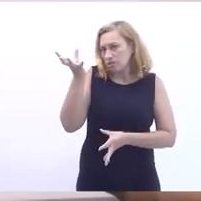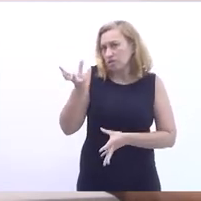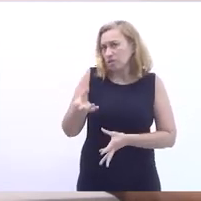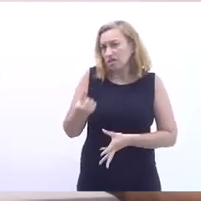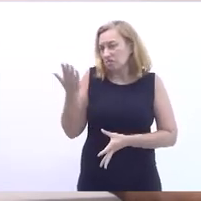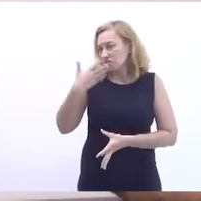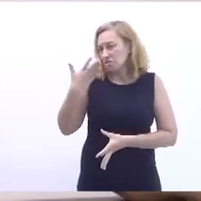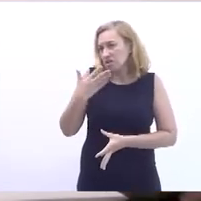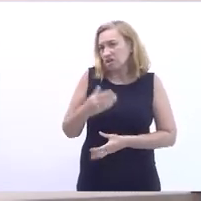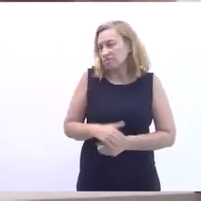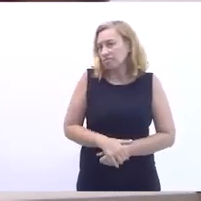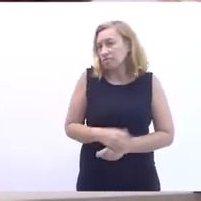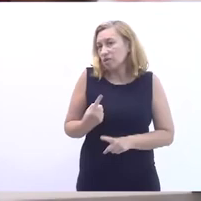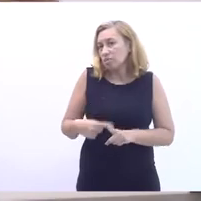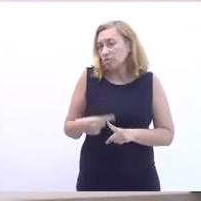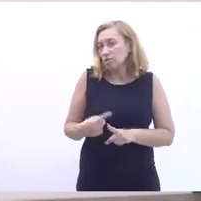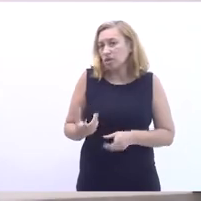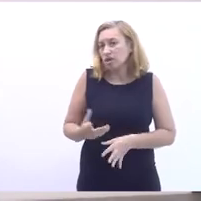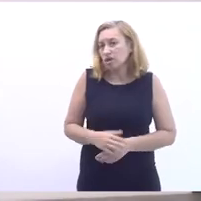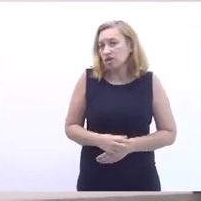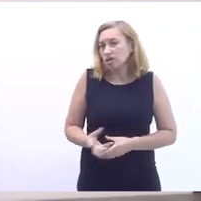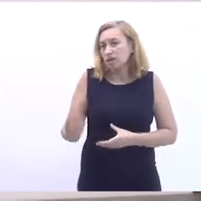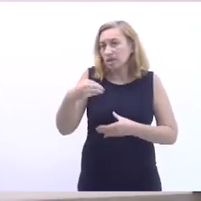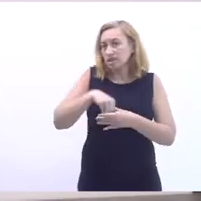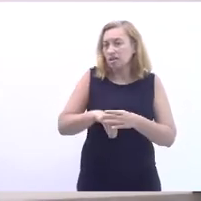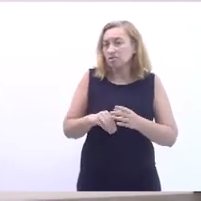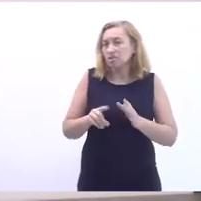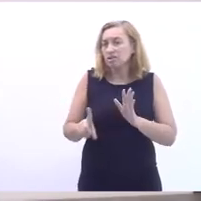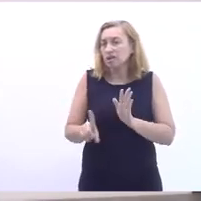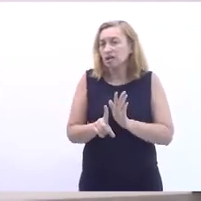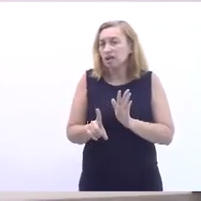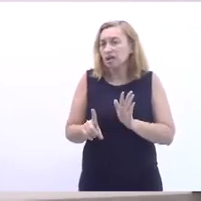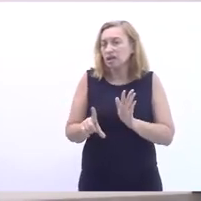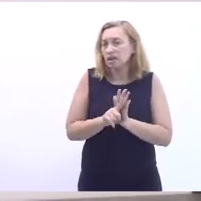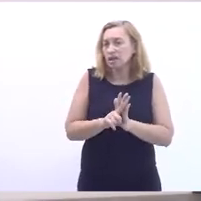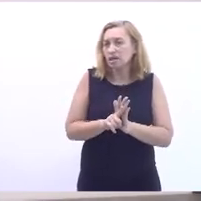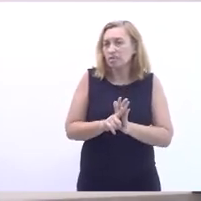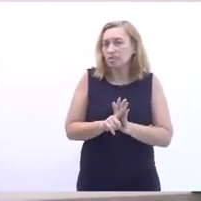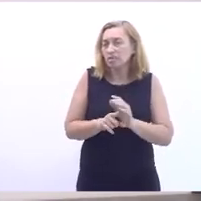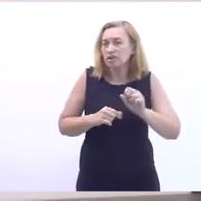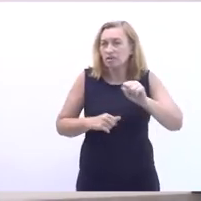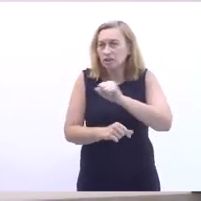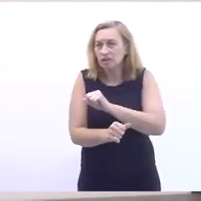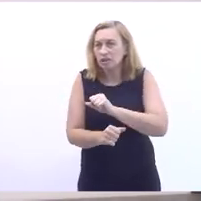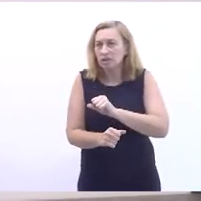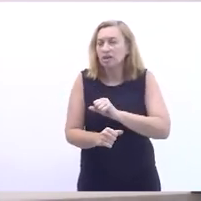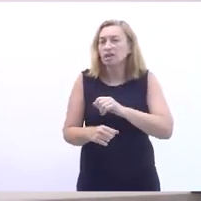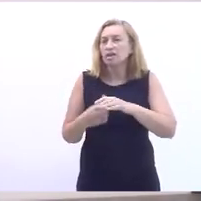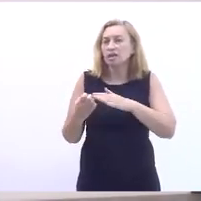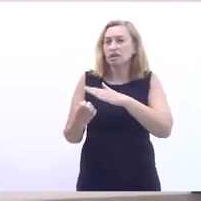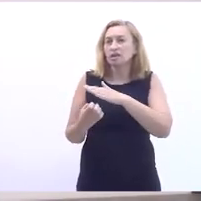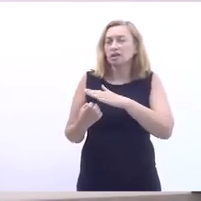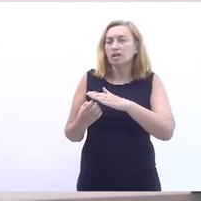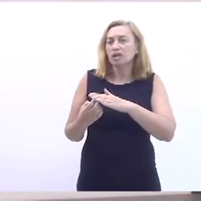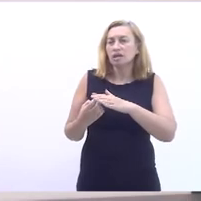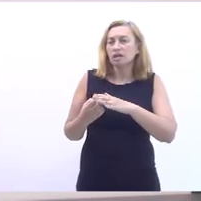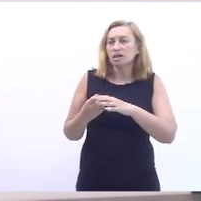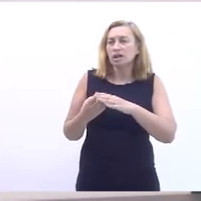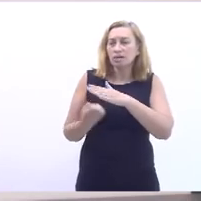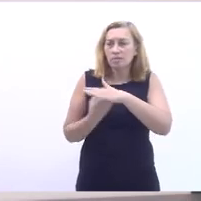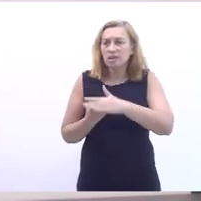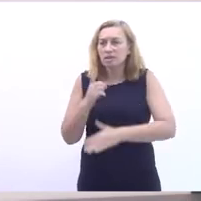a gente não vai ver o artigo 36 porque eles vão estar dentro da lei para poder financiar a indústria que a cannabis